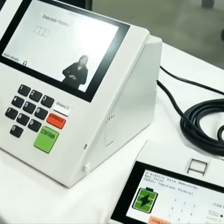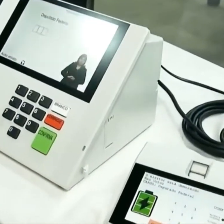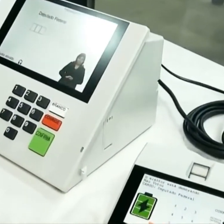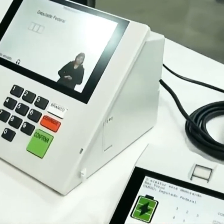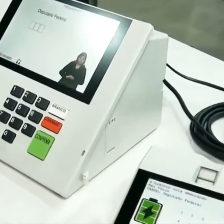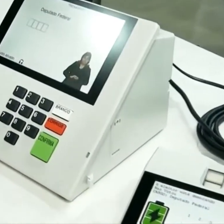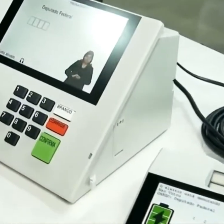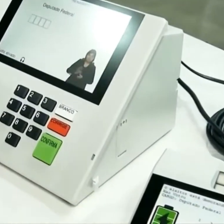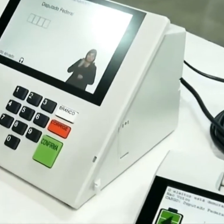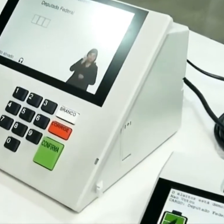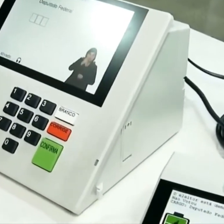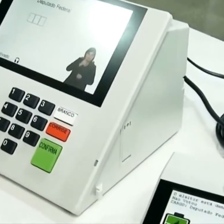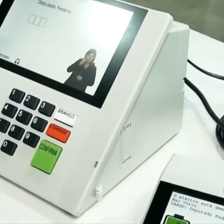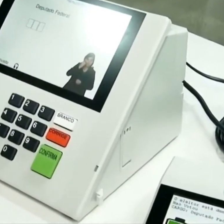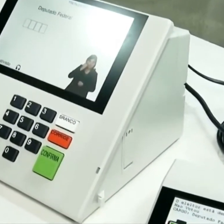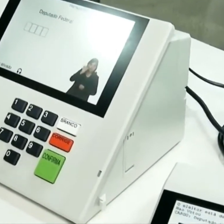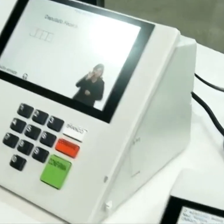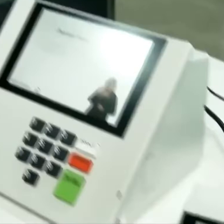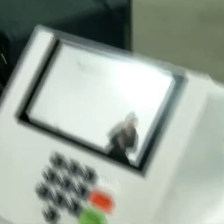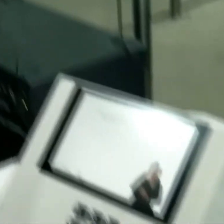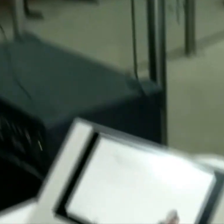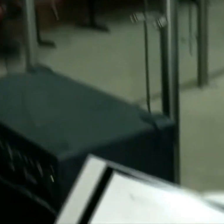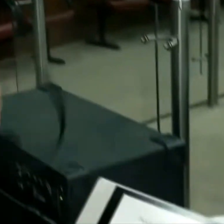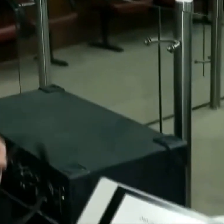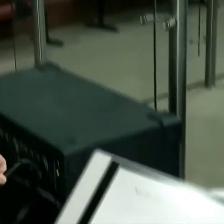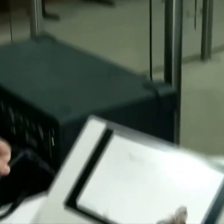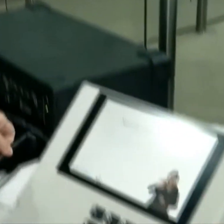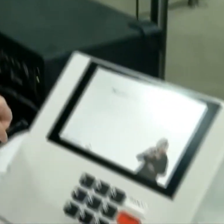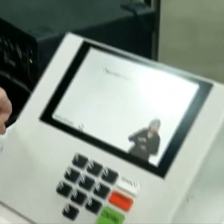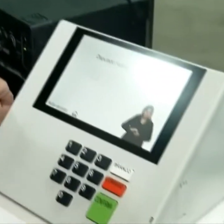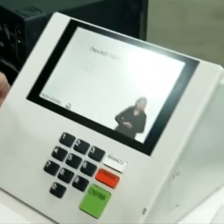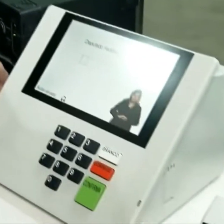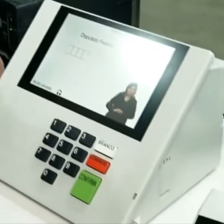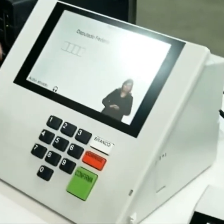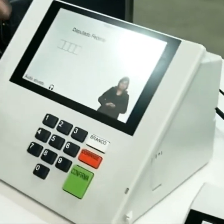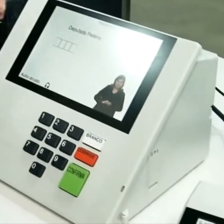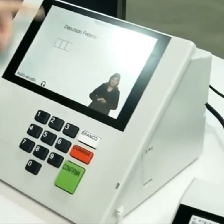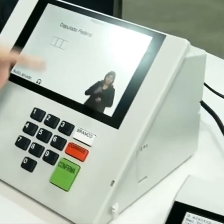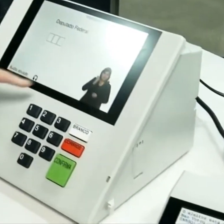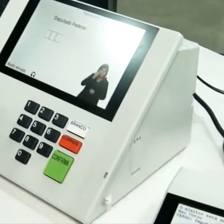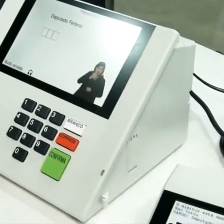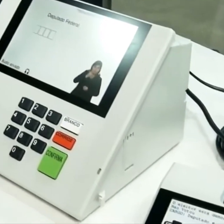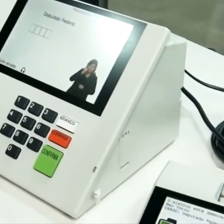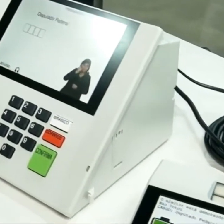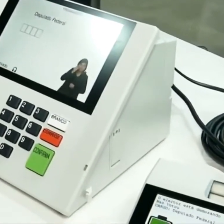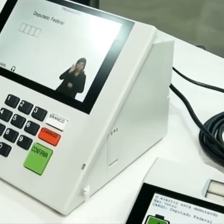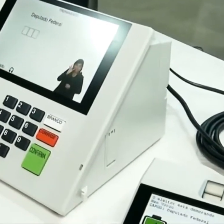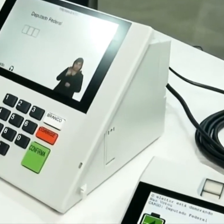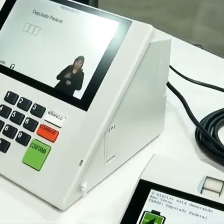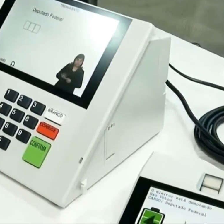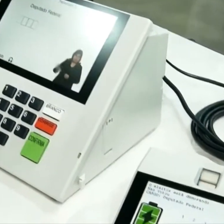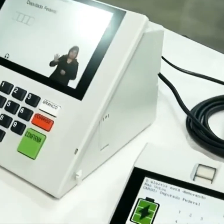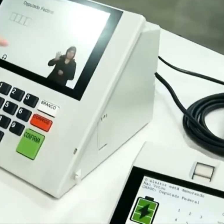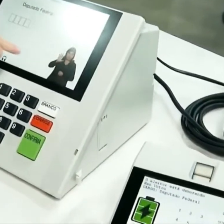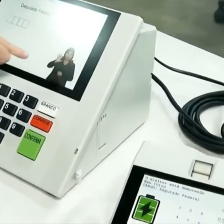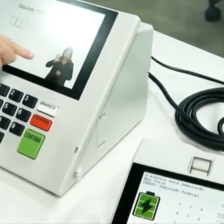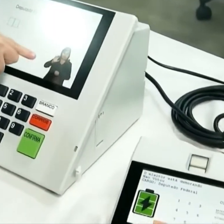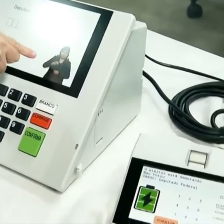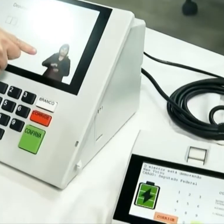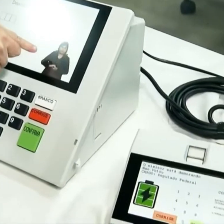enxerga E tem também o áudio uma opção aqui do fone de ouvido aqui em todo lugar